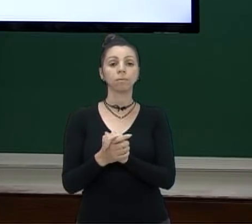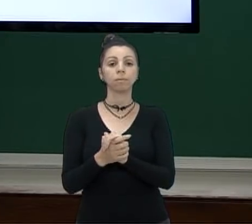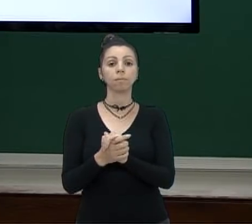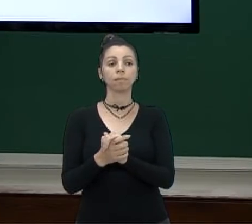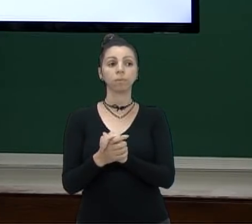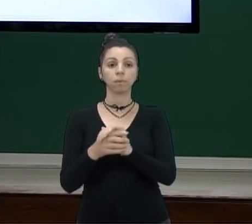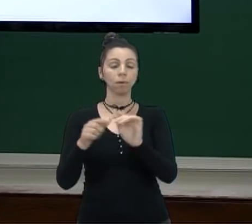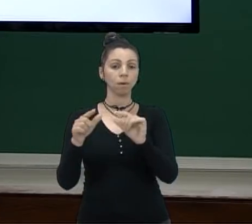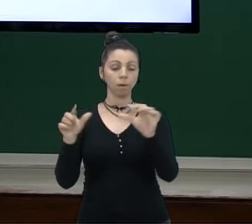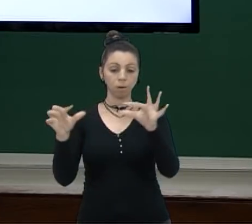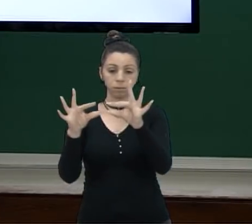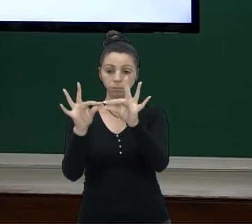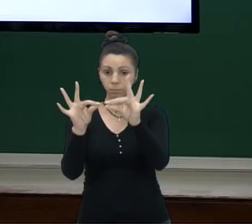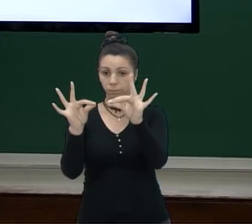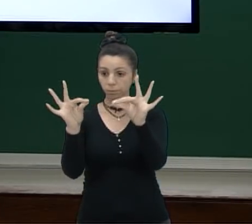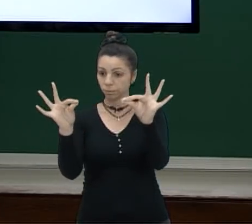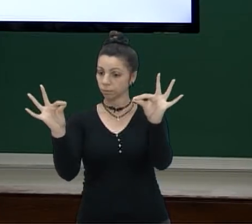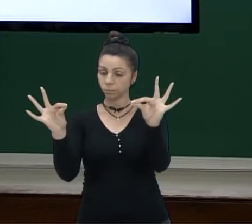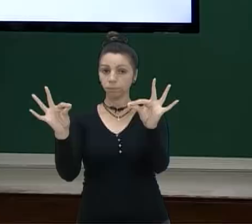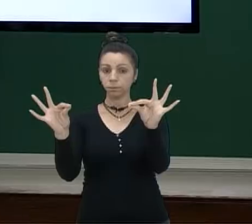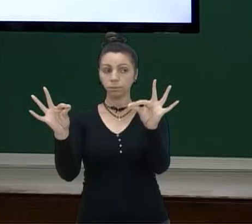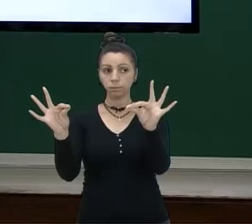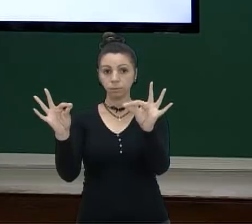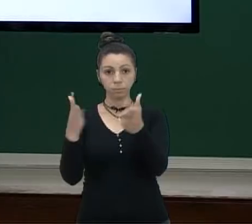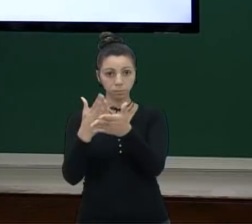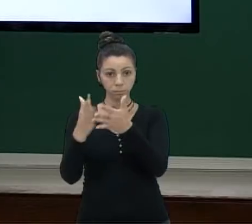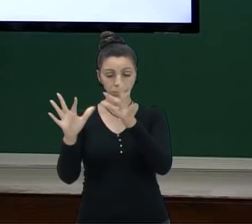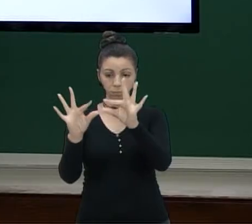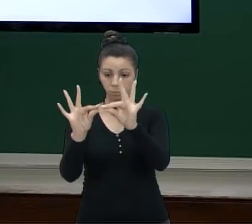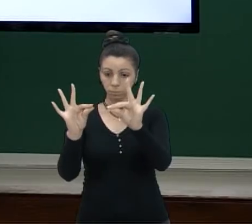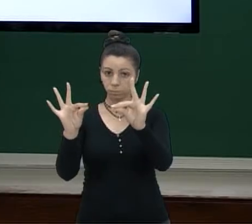amarrada. Olha o formato que ela tem inicial.